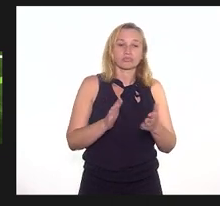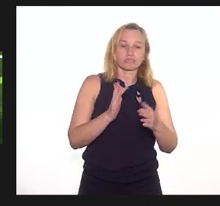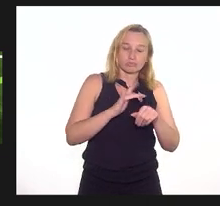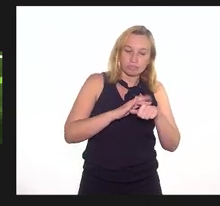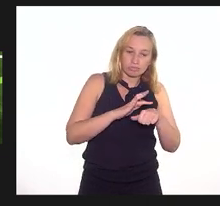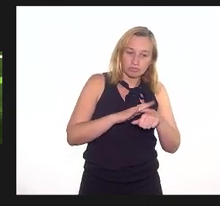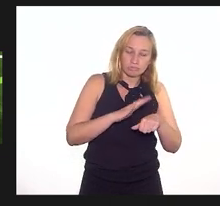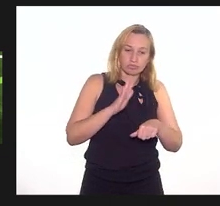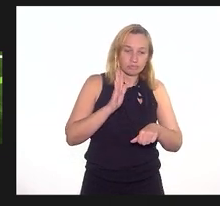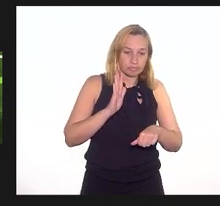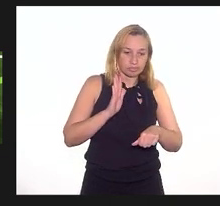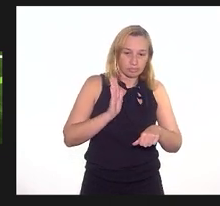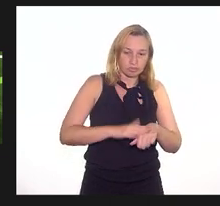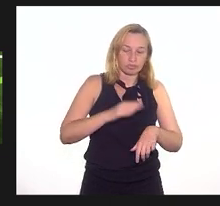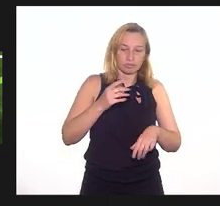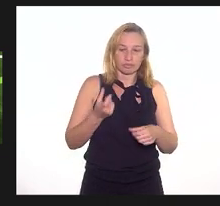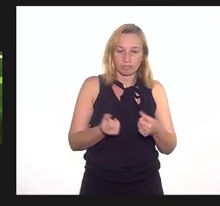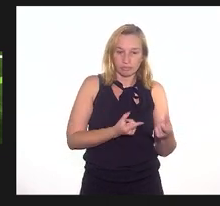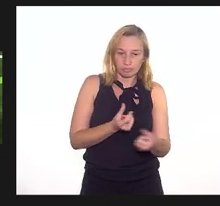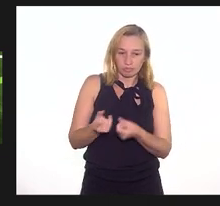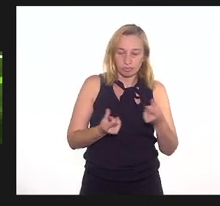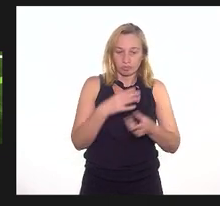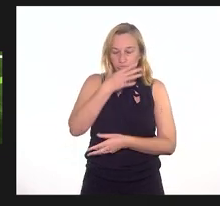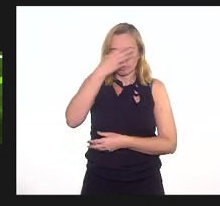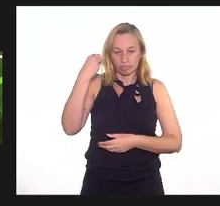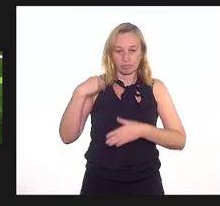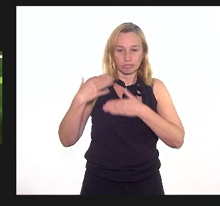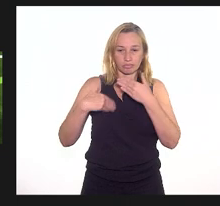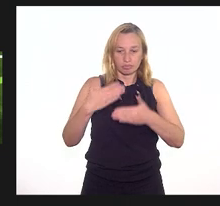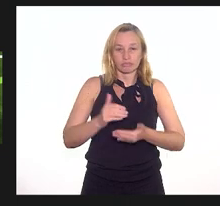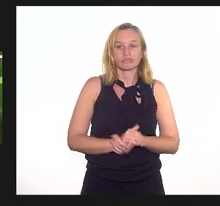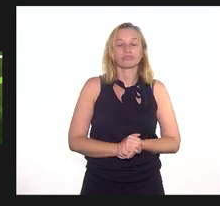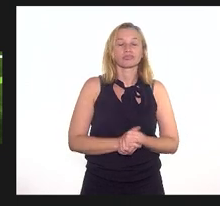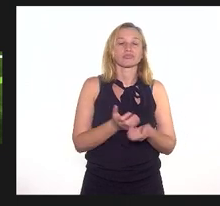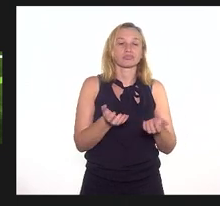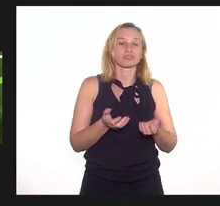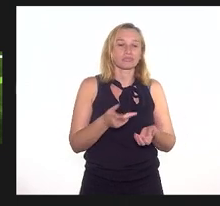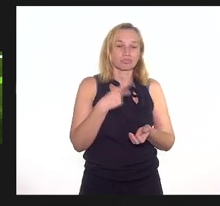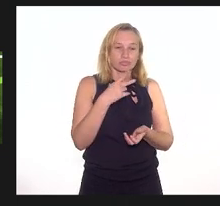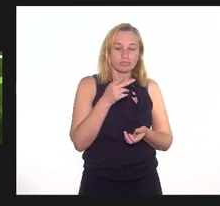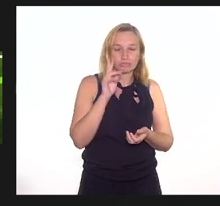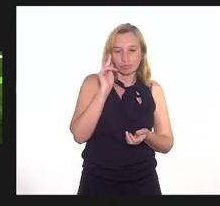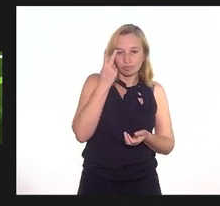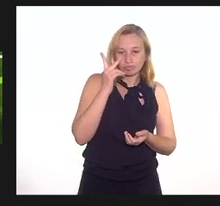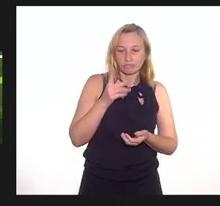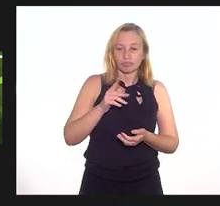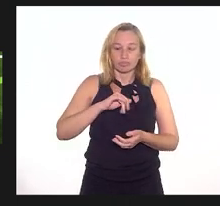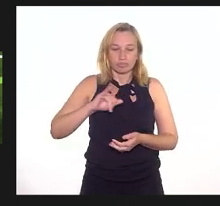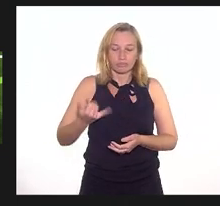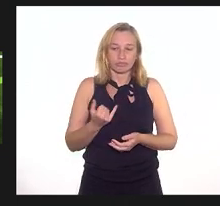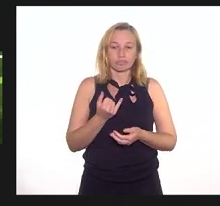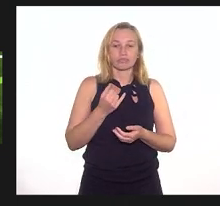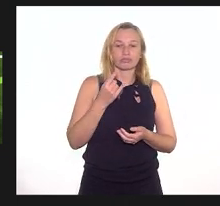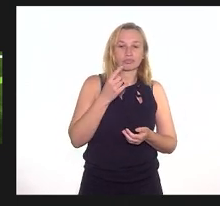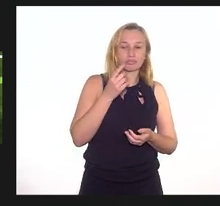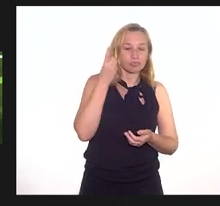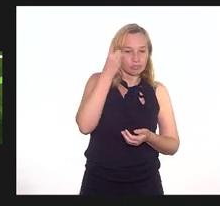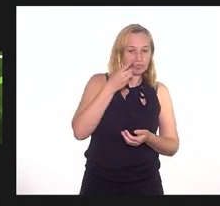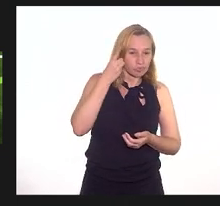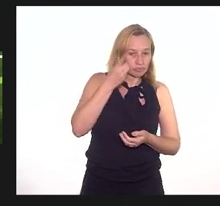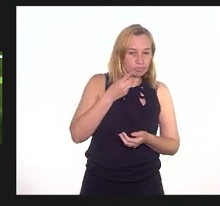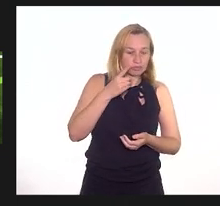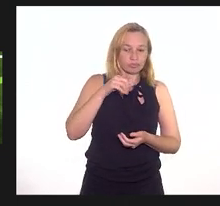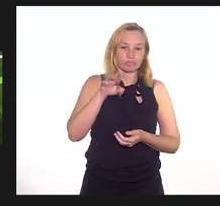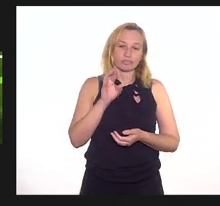longo de muitos anos. Eu tenho que contar um pouco da história e aproveitar que o deputado Bruno, secretário